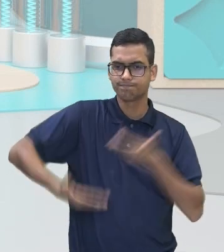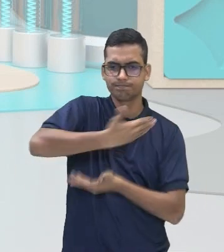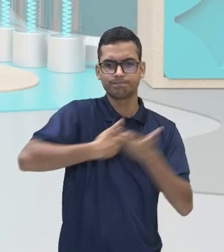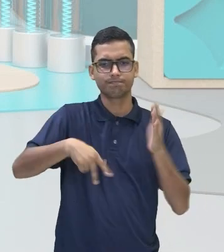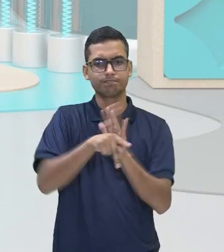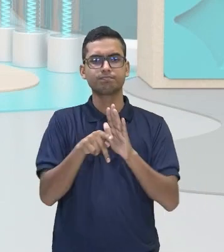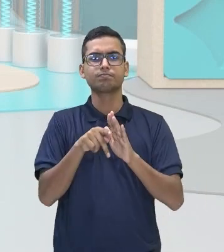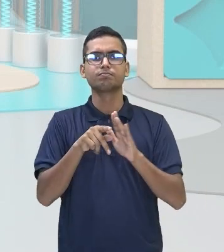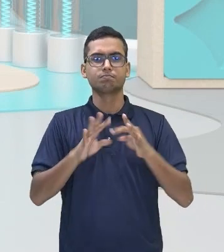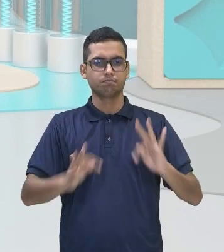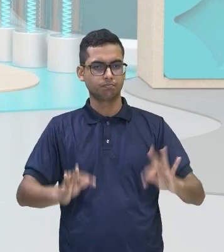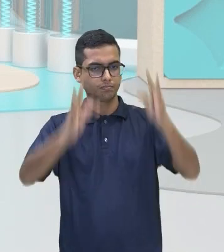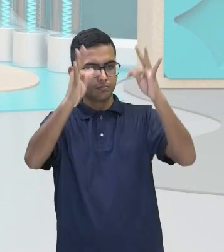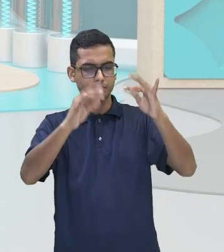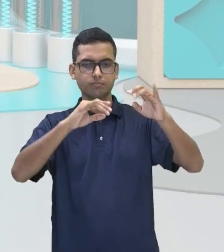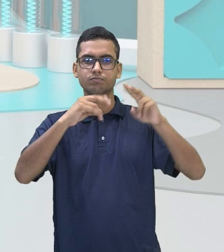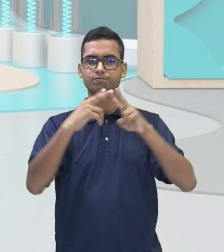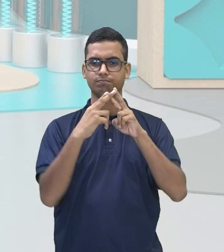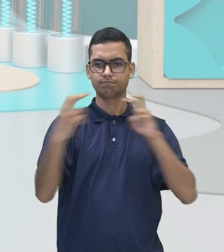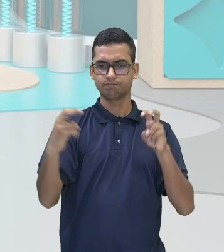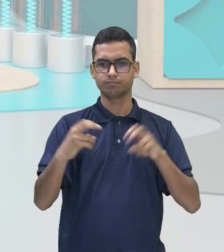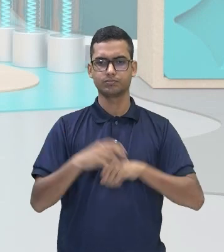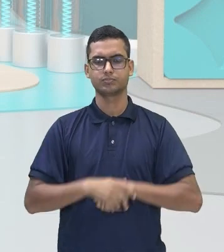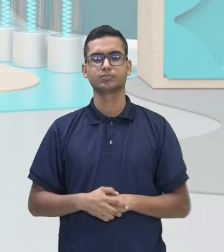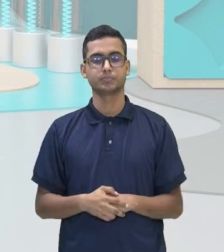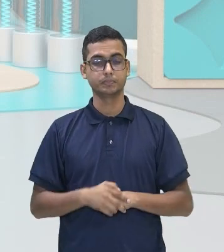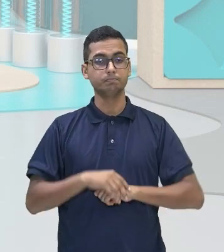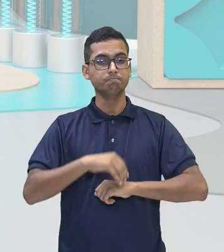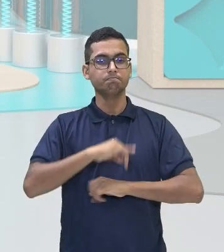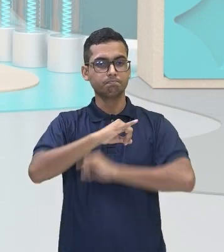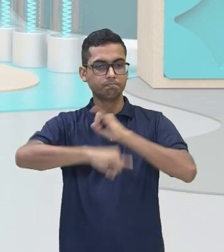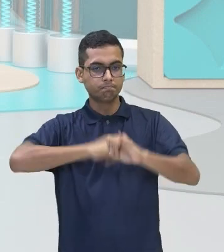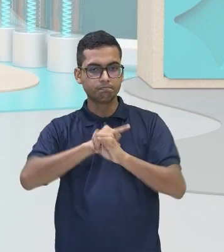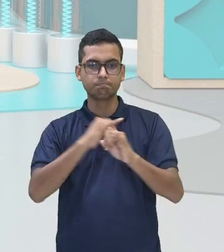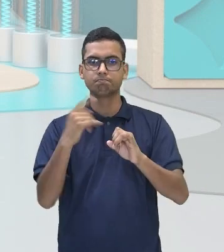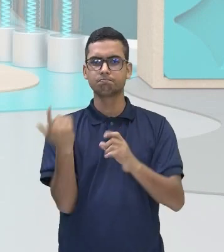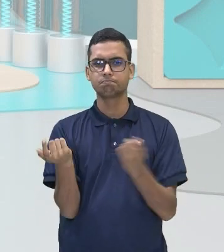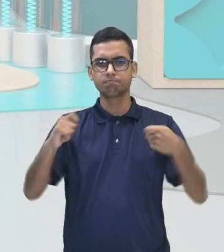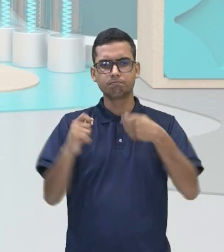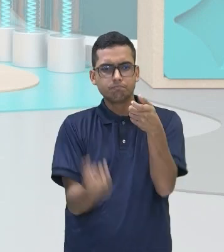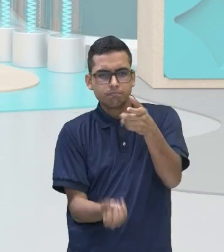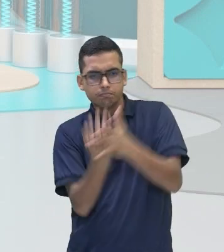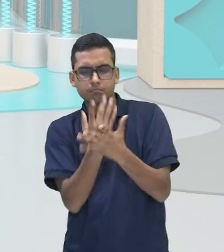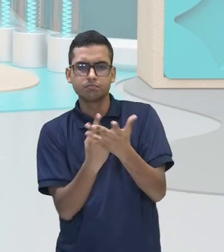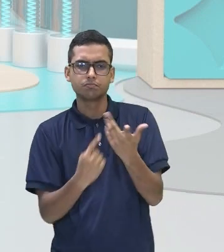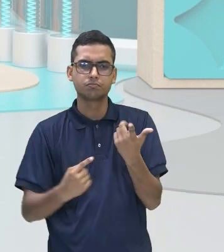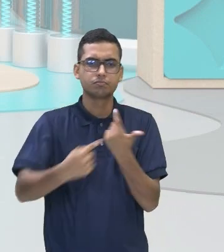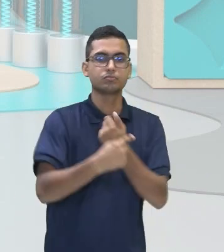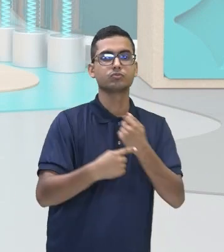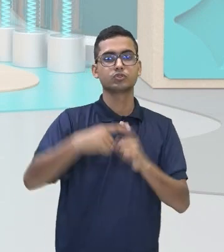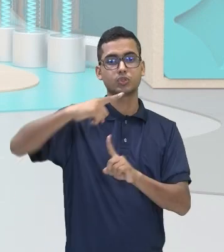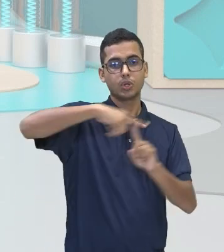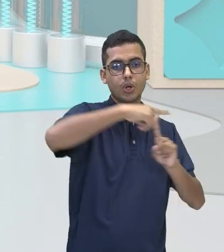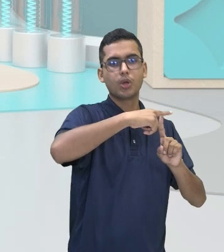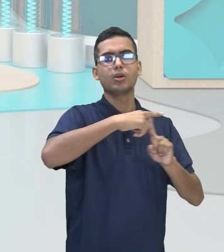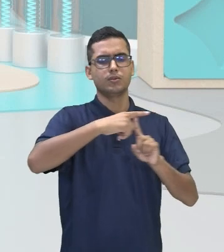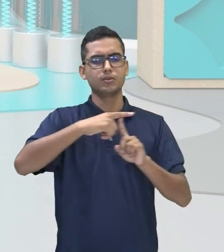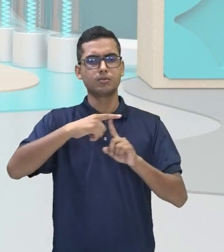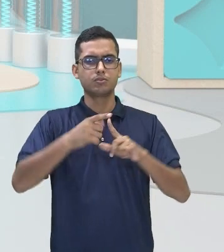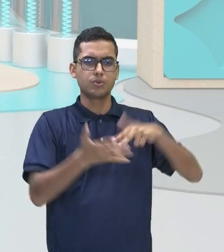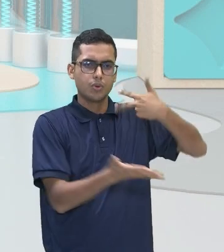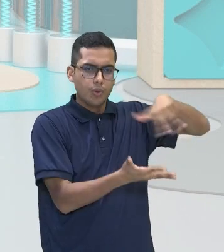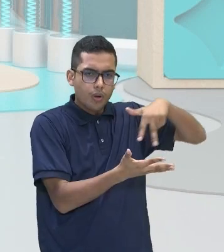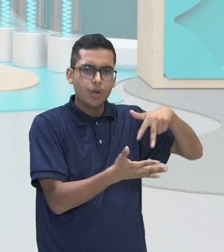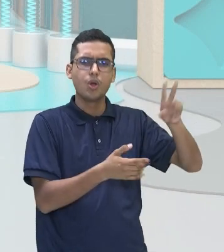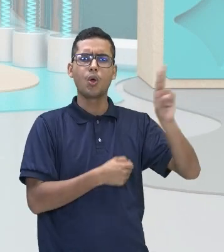só, a tecnologia permite novas formas de criação e performance de dança, como